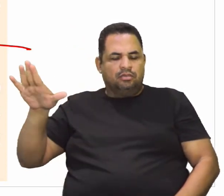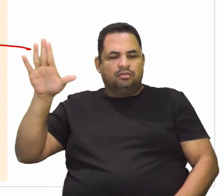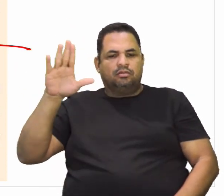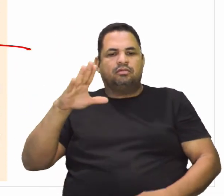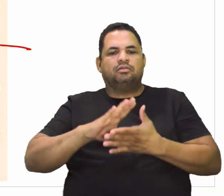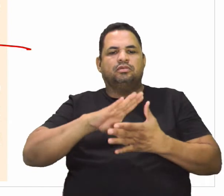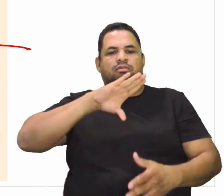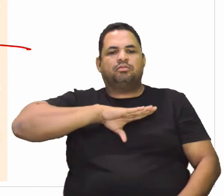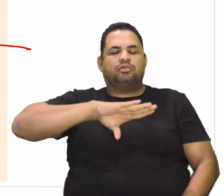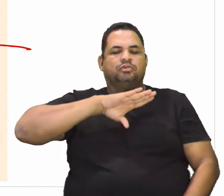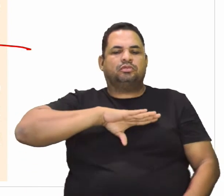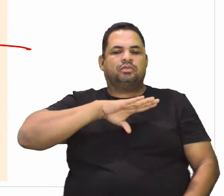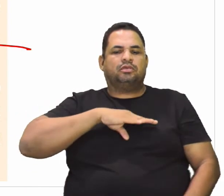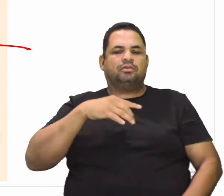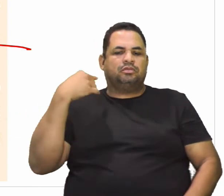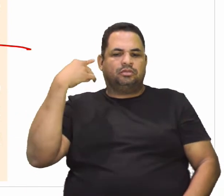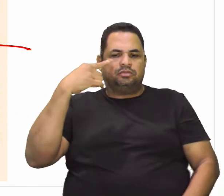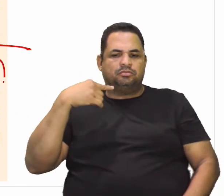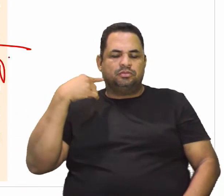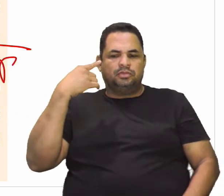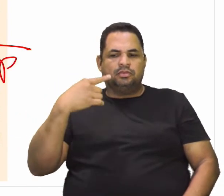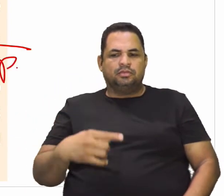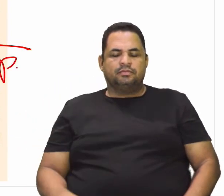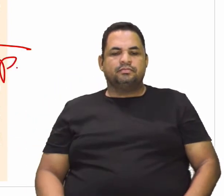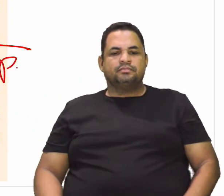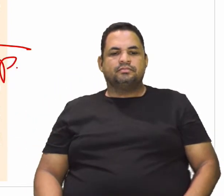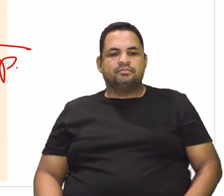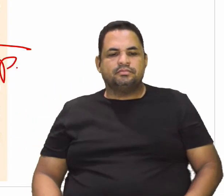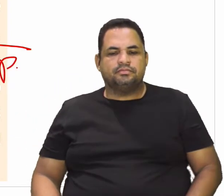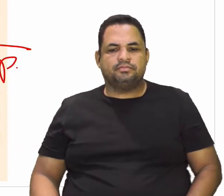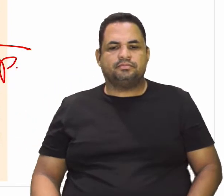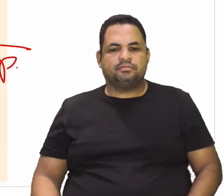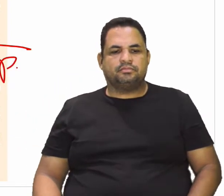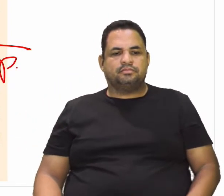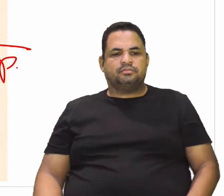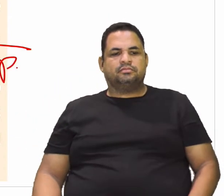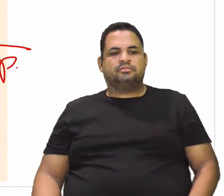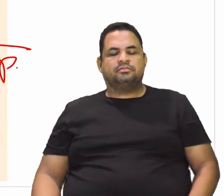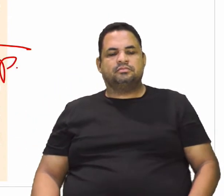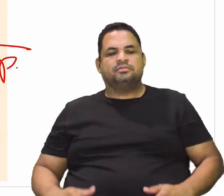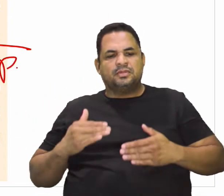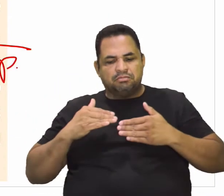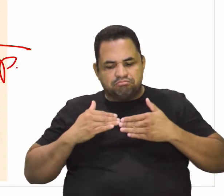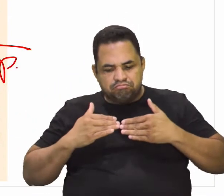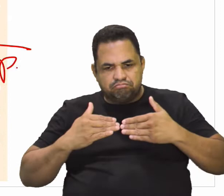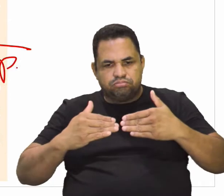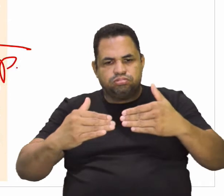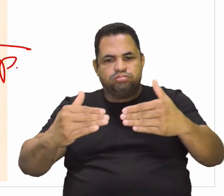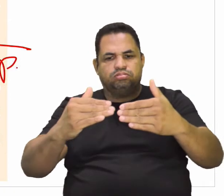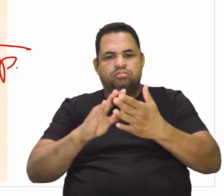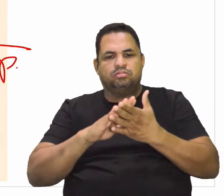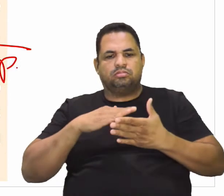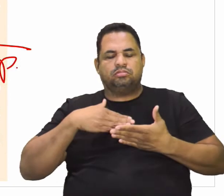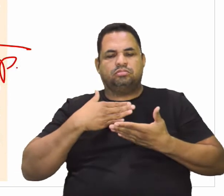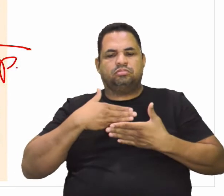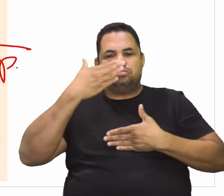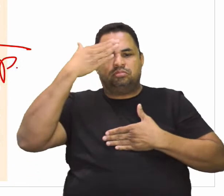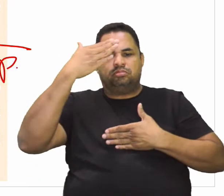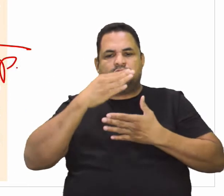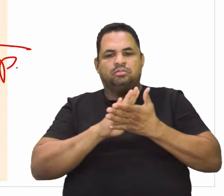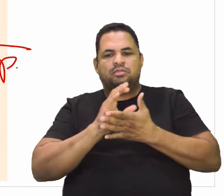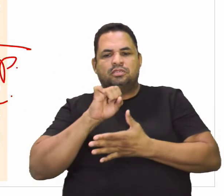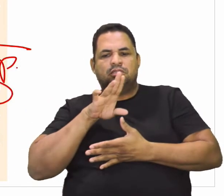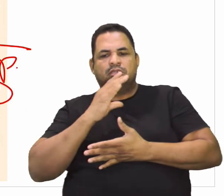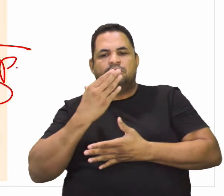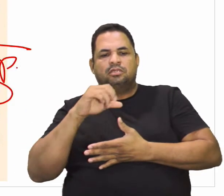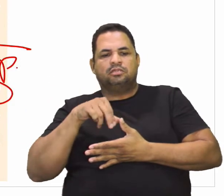fica Portugal e a Espanha, é a Península Ibérica, e o avanço árabe com os